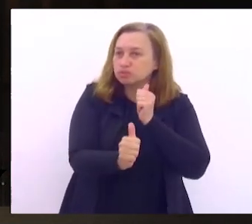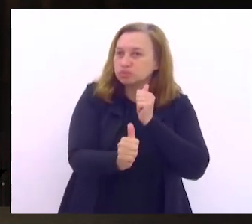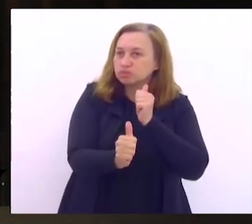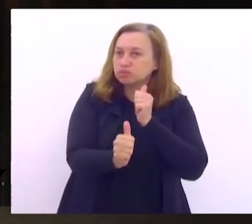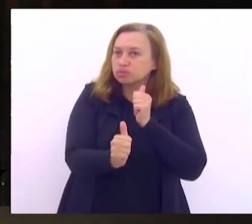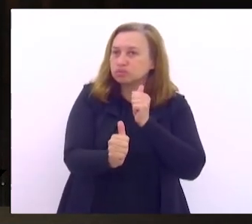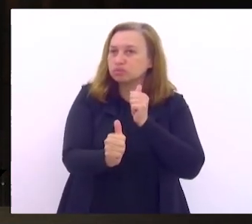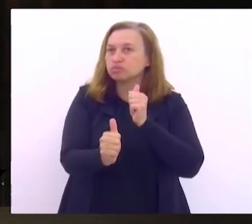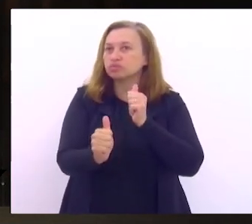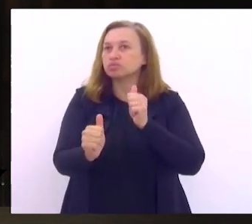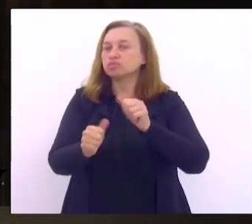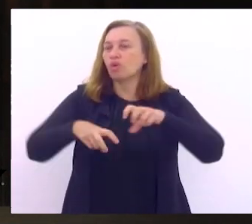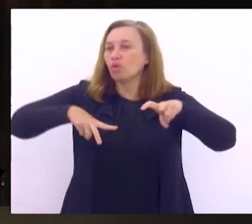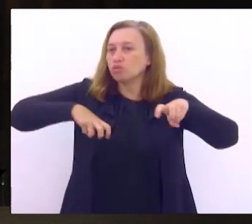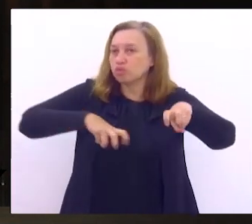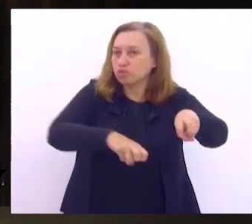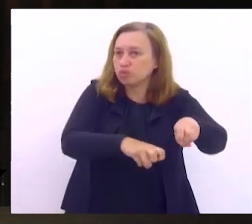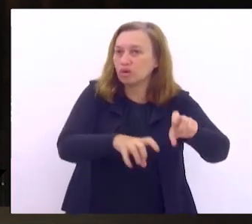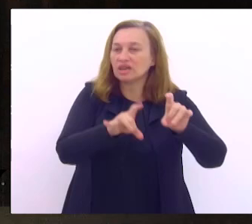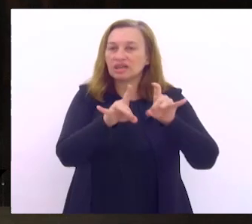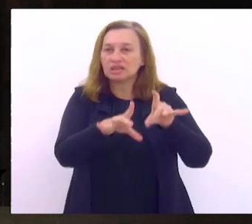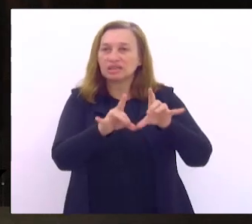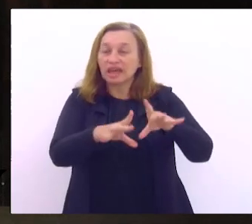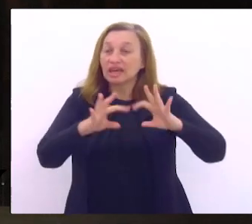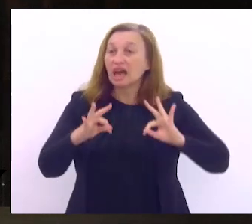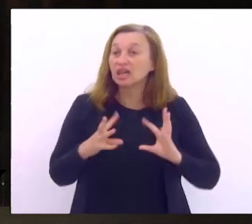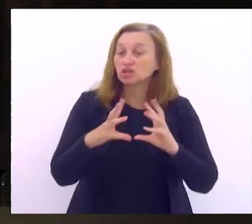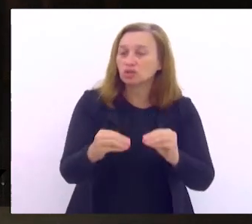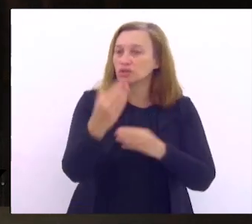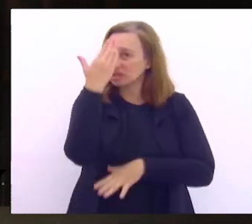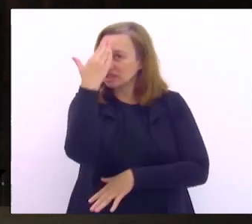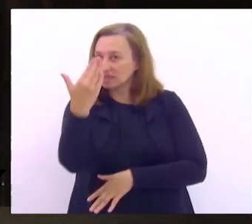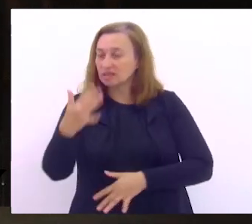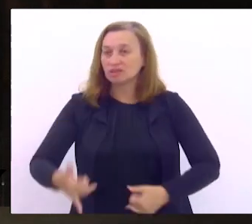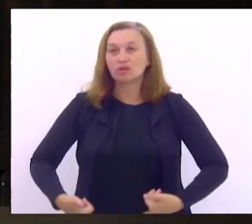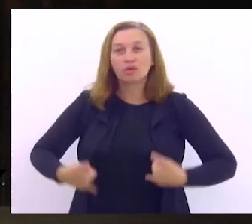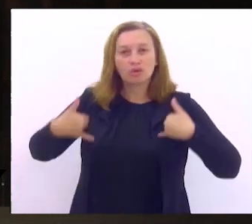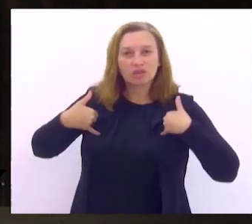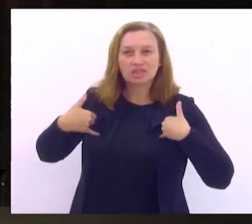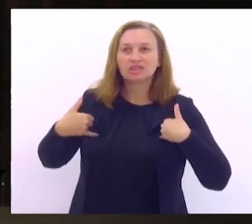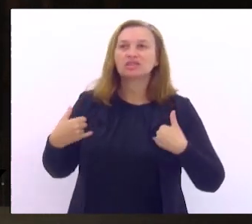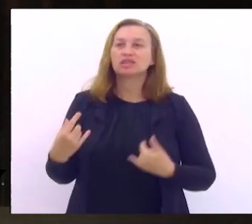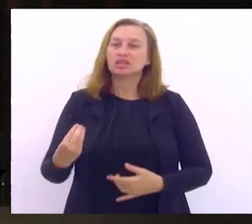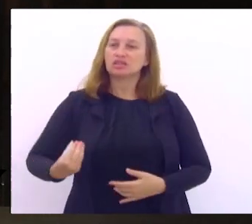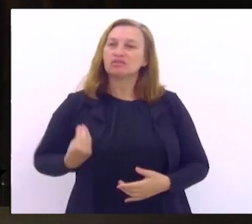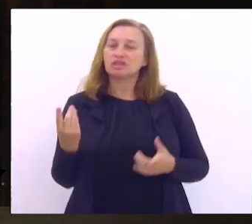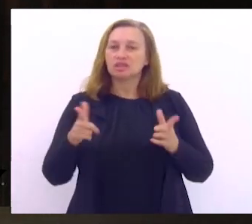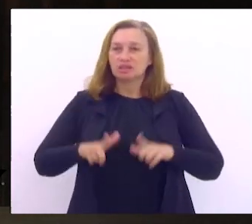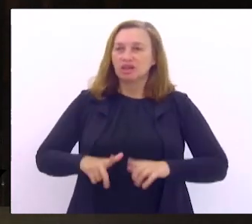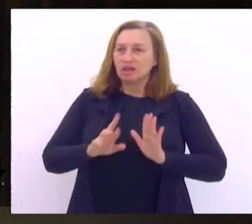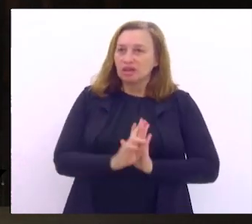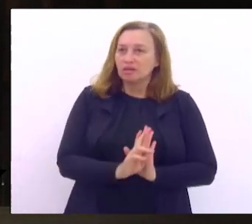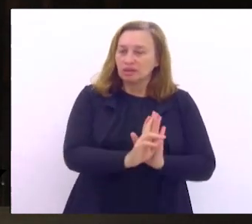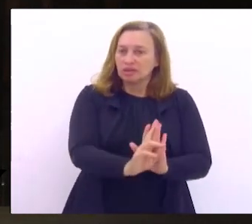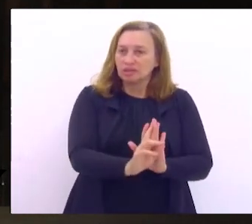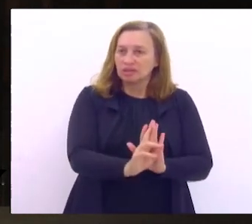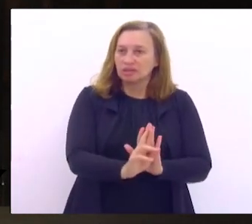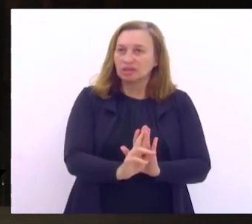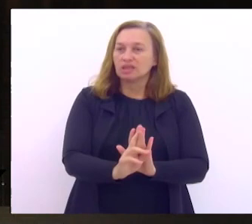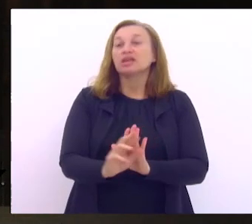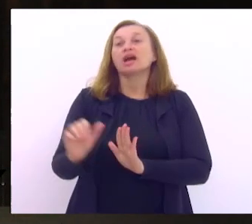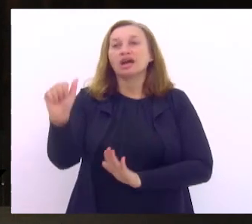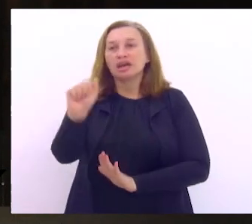toda a comunidade do atletismo, o nosso agradecimento. Nos sentimos honrados por estarmos aqui representando a assistência à